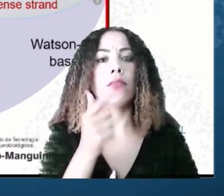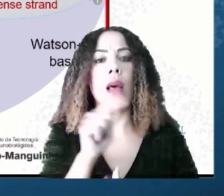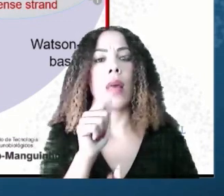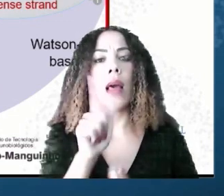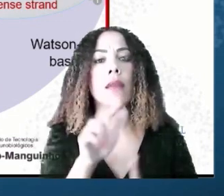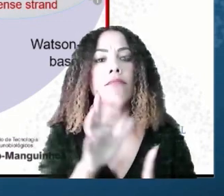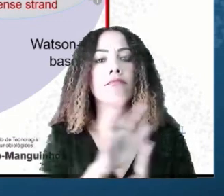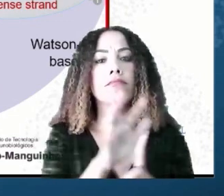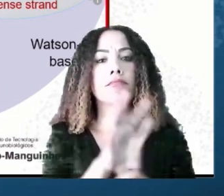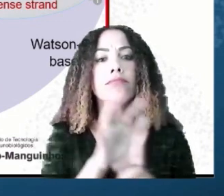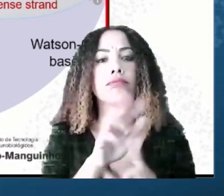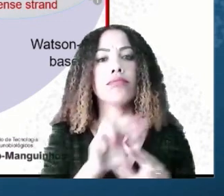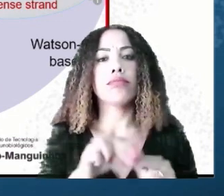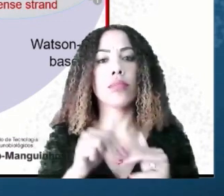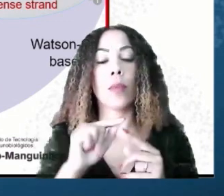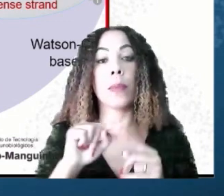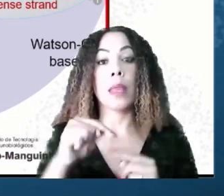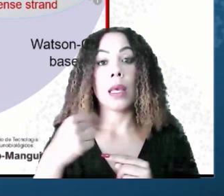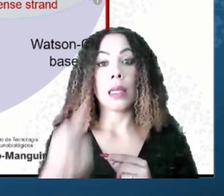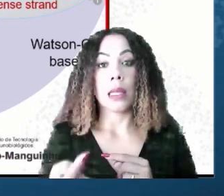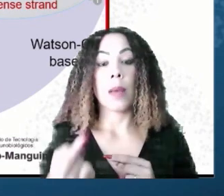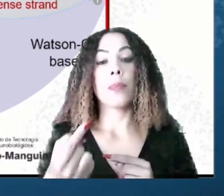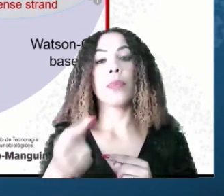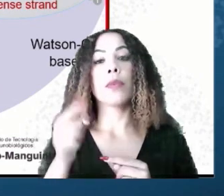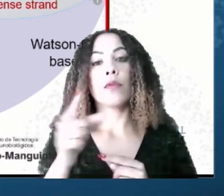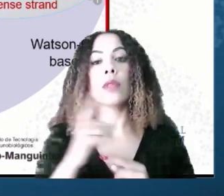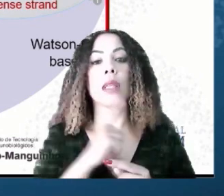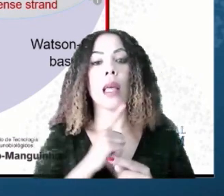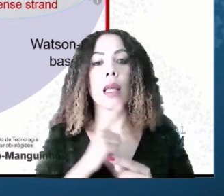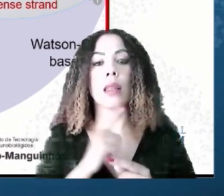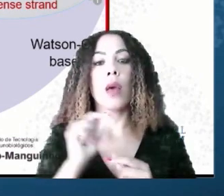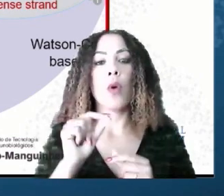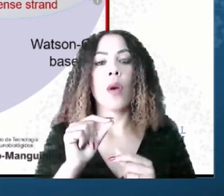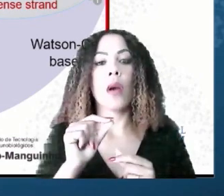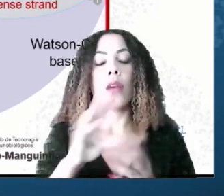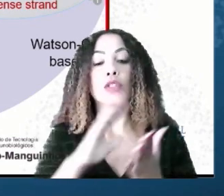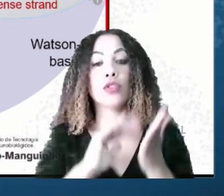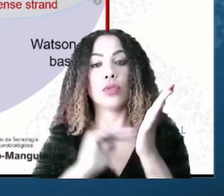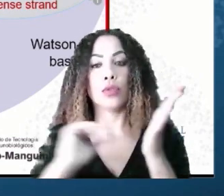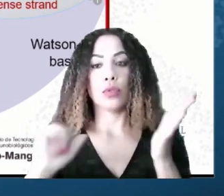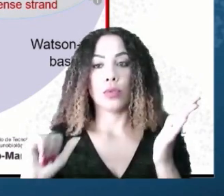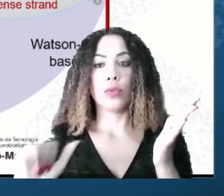induzido. E depois disso, você tem essa remoção,